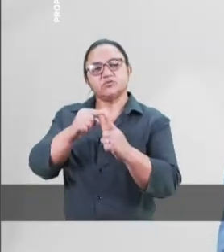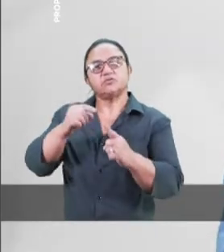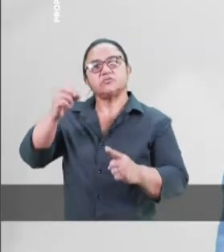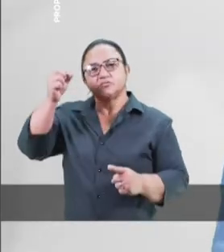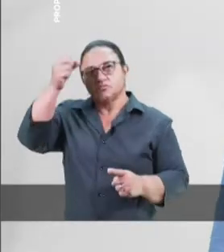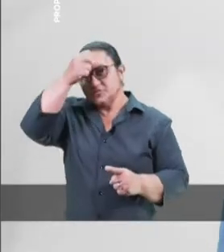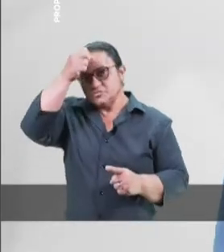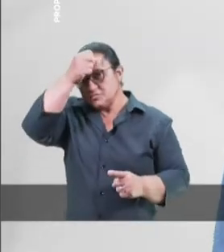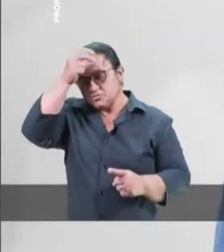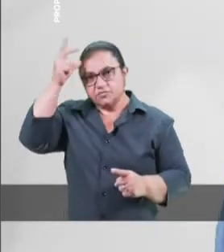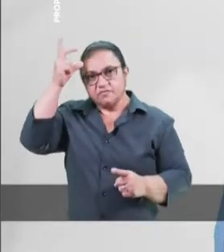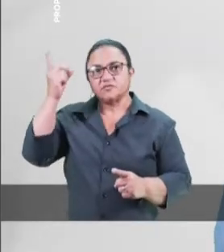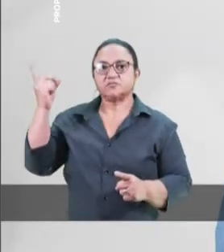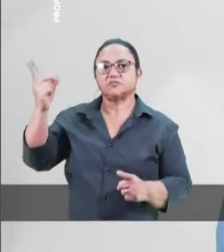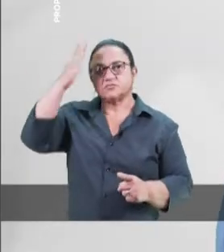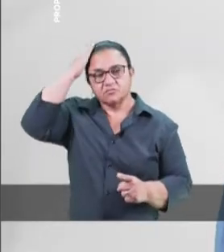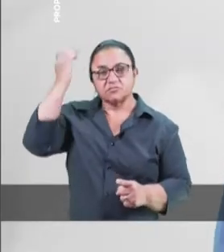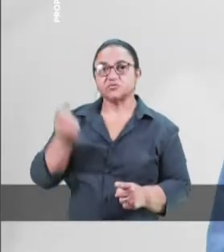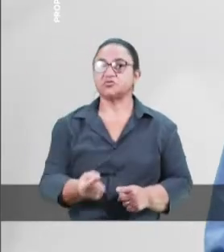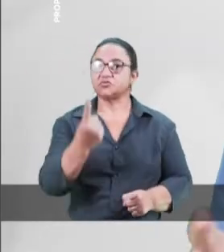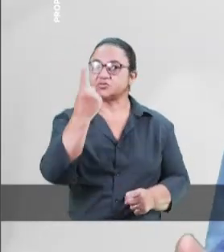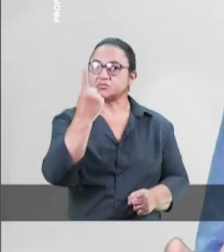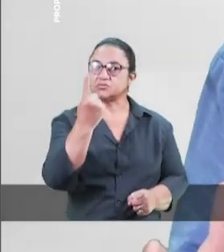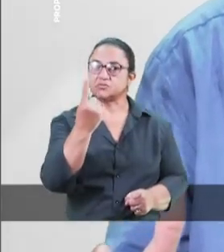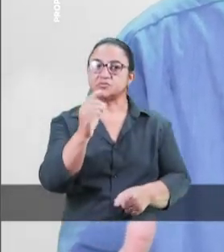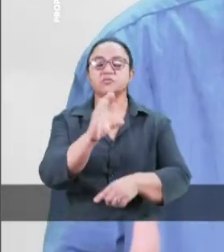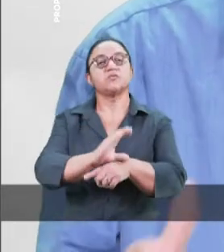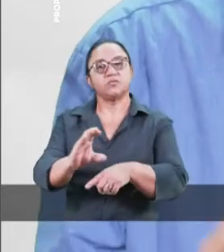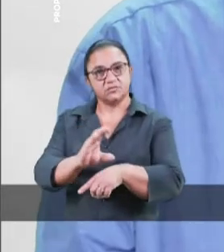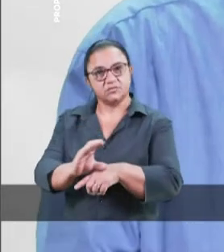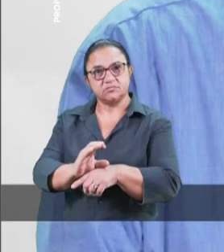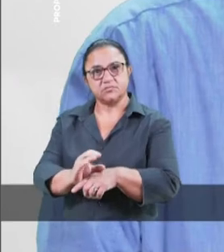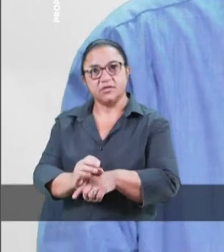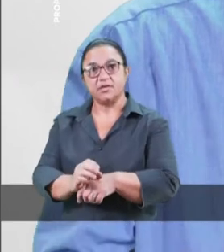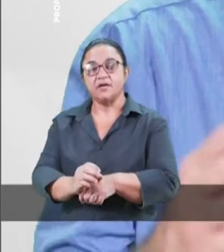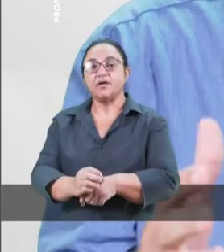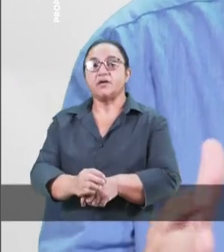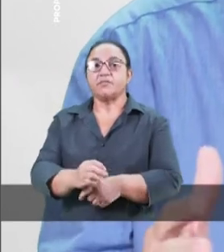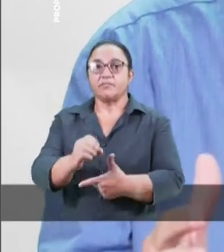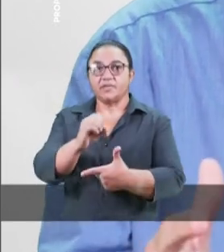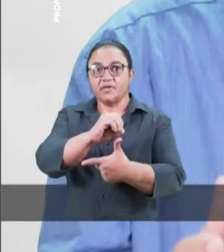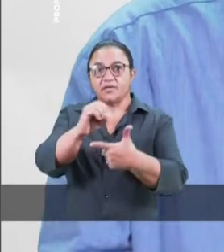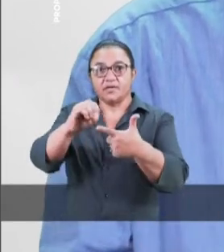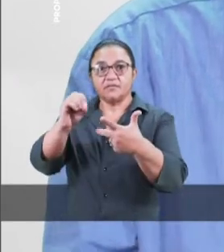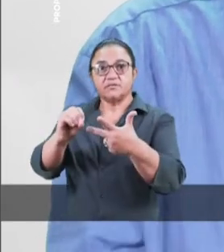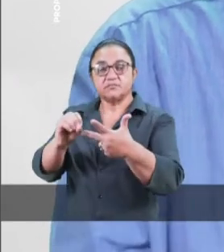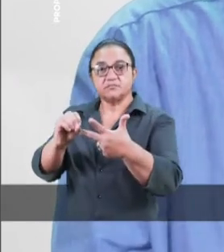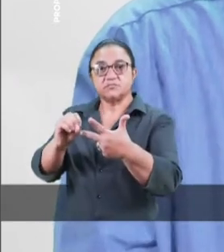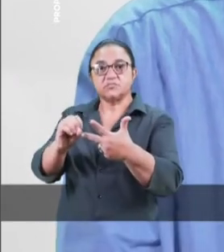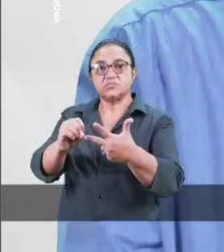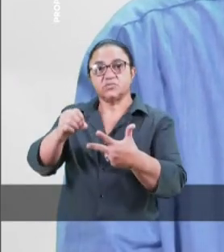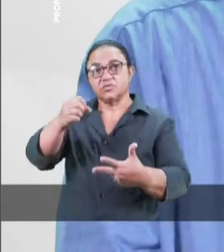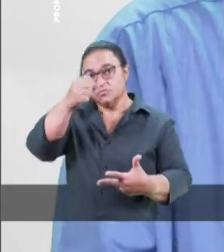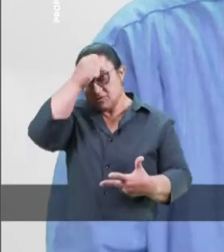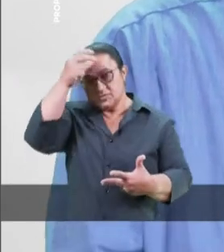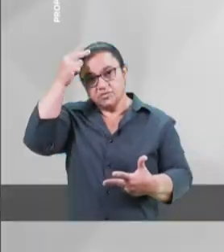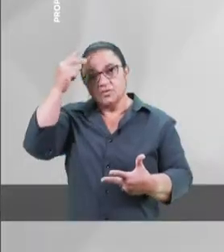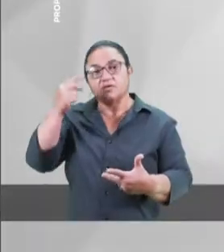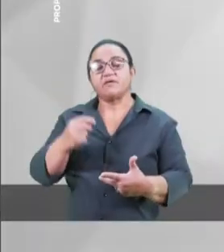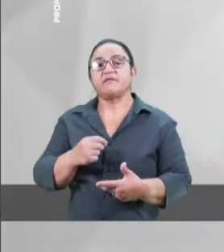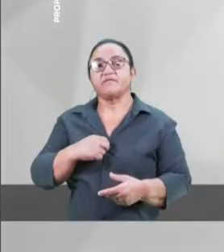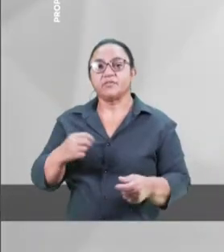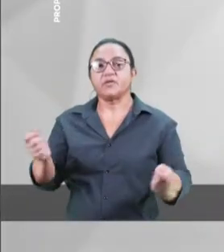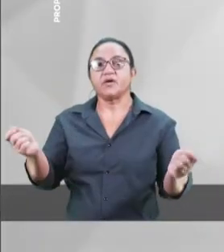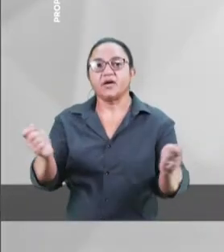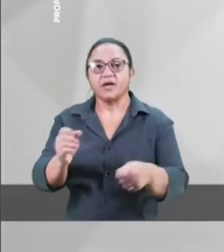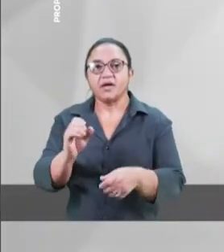das nossas principais propostas de governo é a criação de um cursinho pré-vestibular e pré-ENEM municipal.